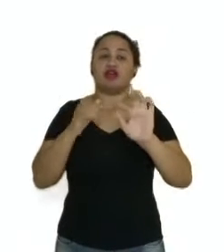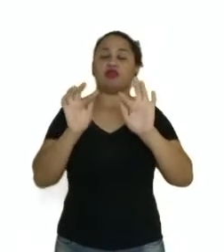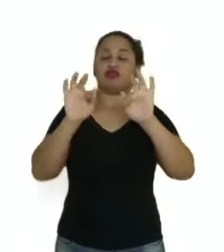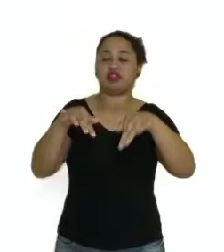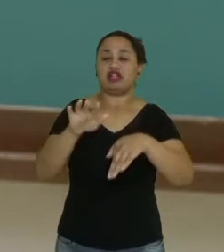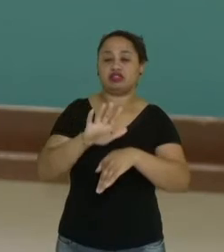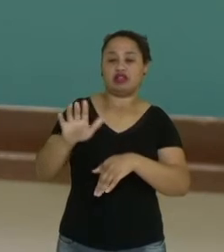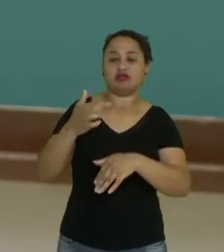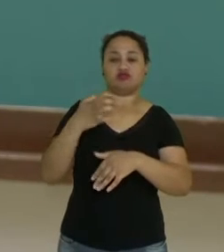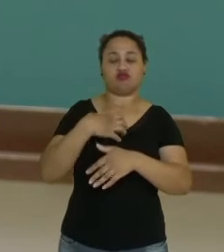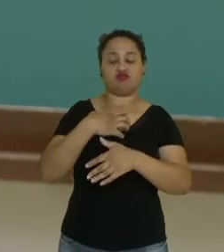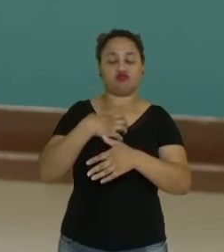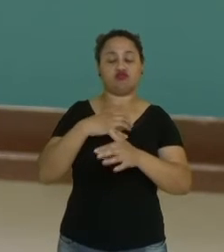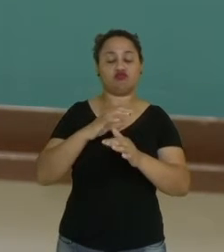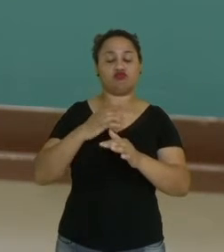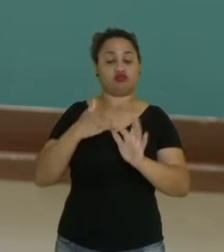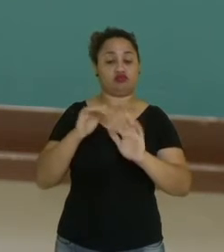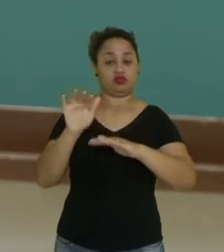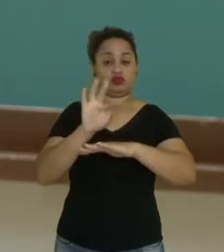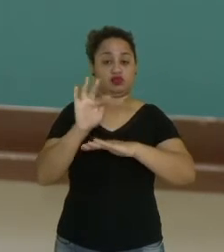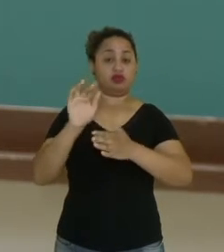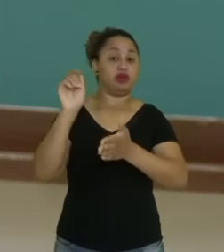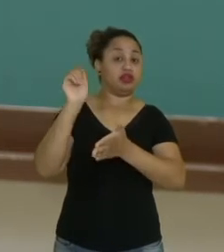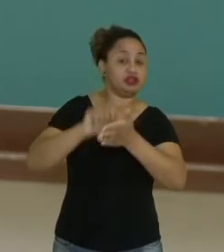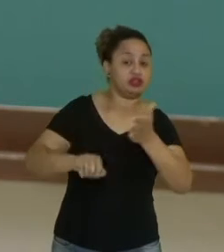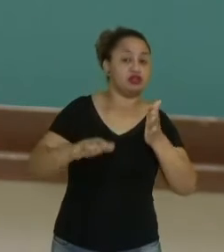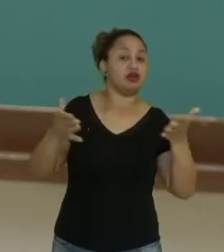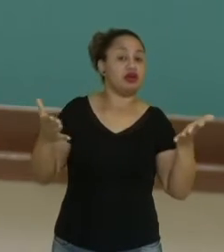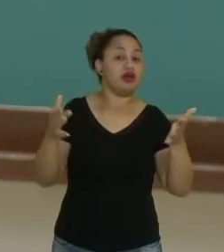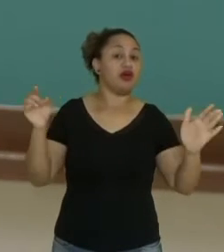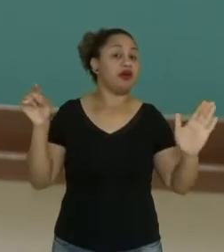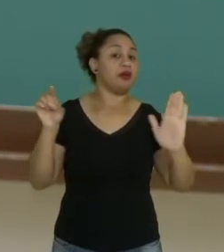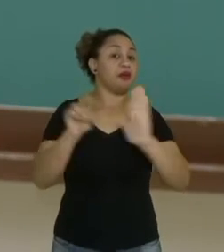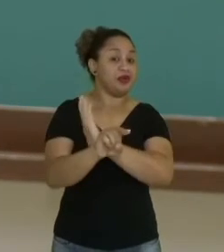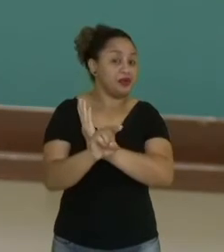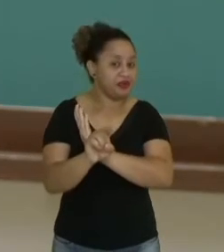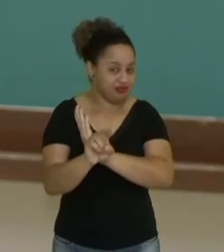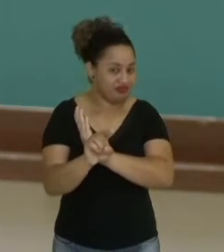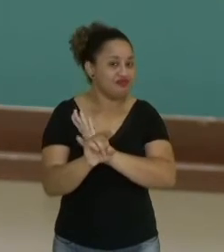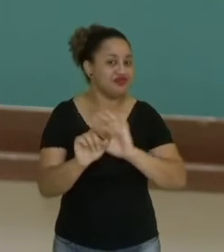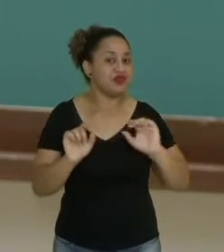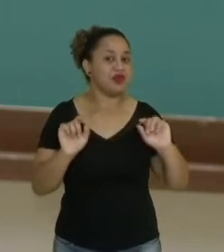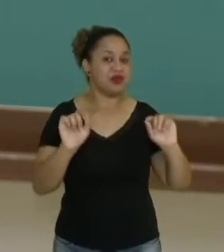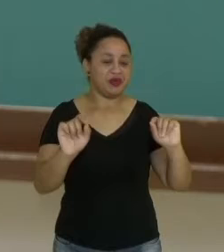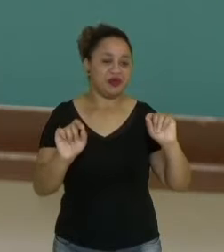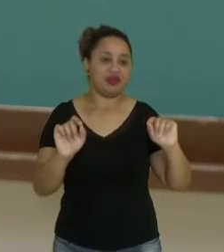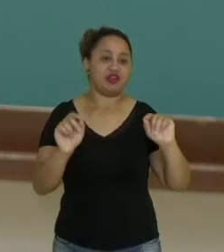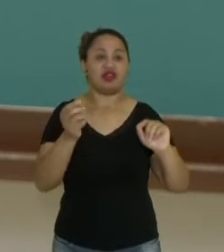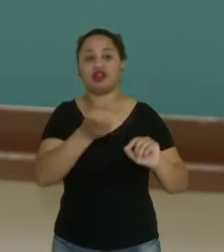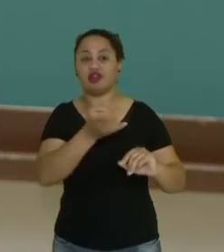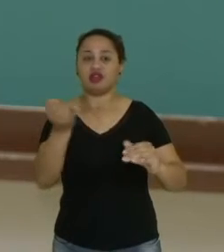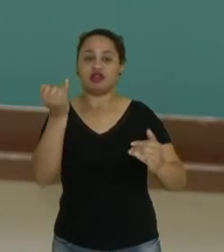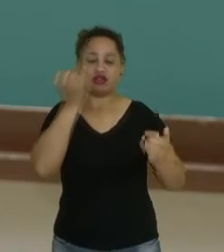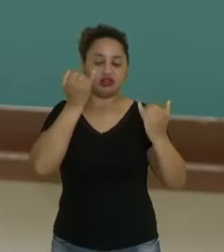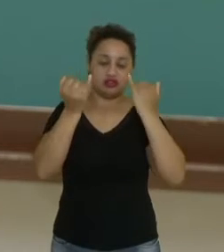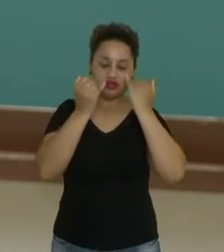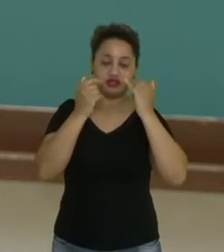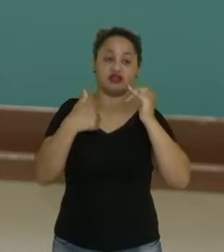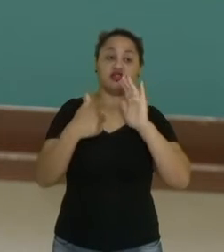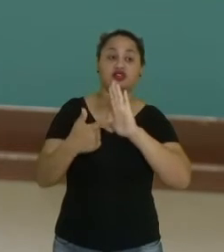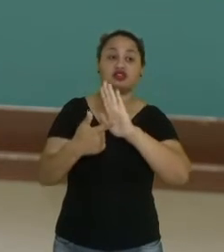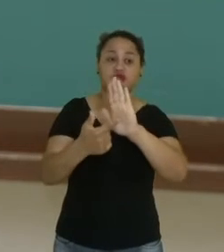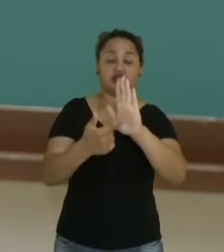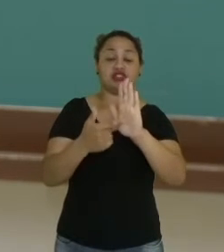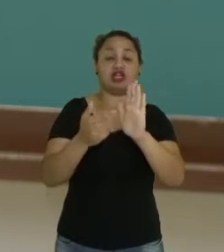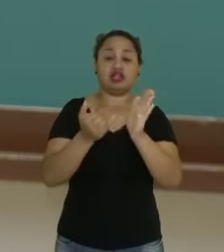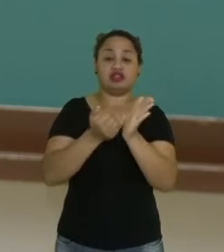assinatura. Eu te pergunto, claro que eu pergunto sempre, quais informações foram apresentadas